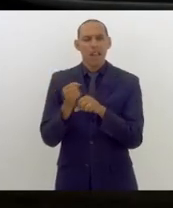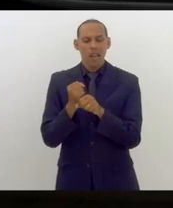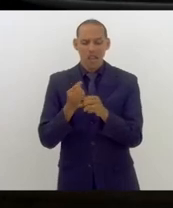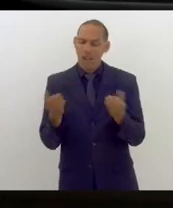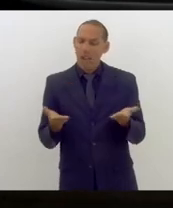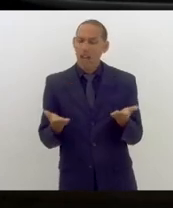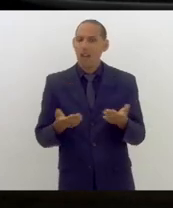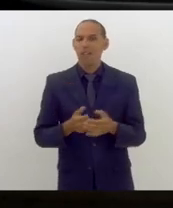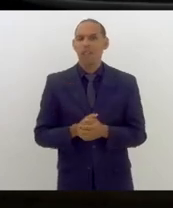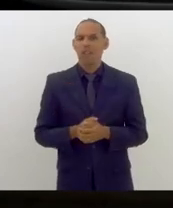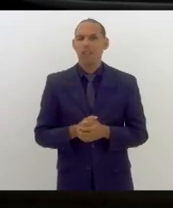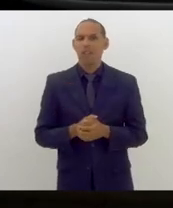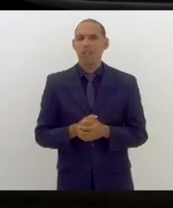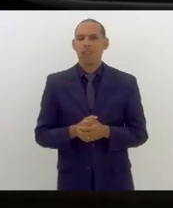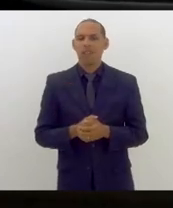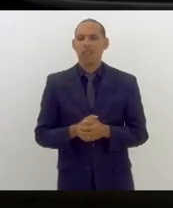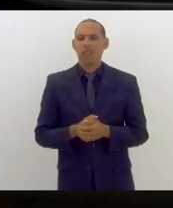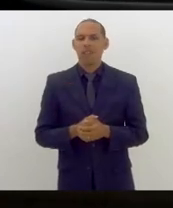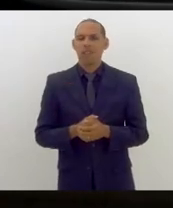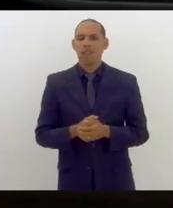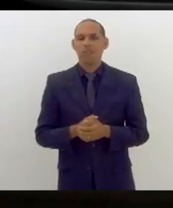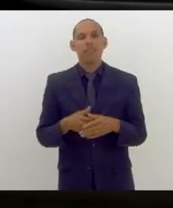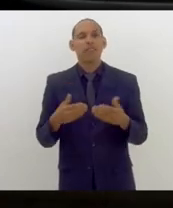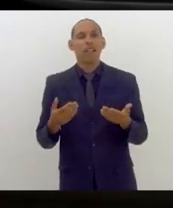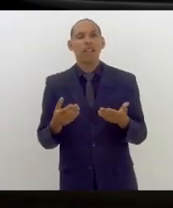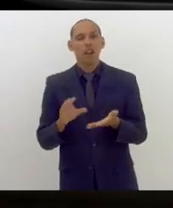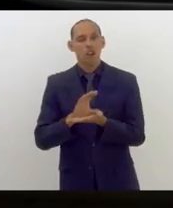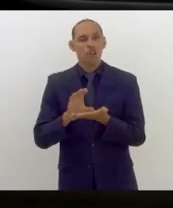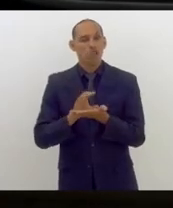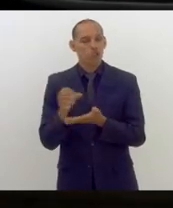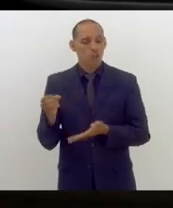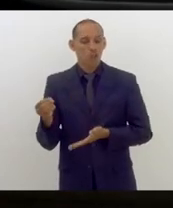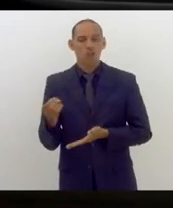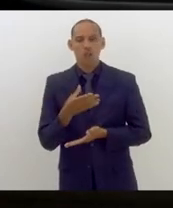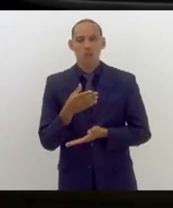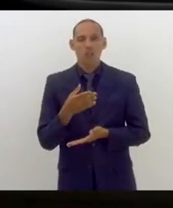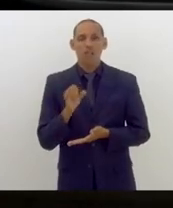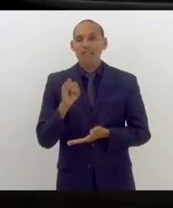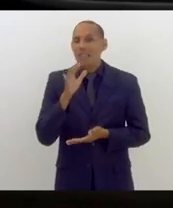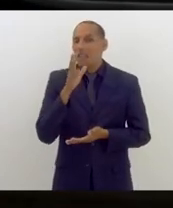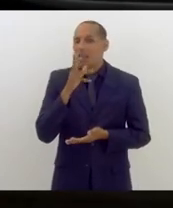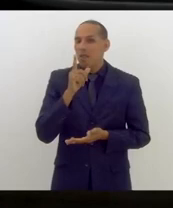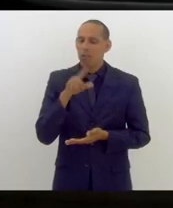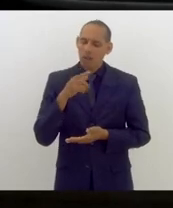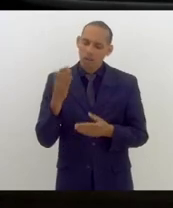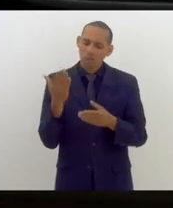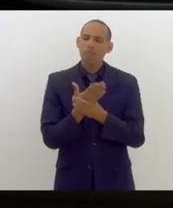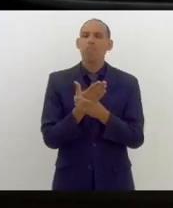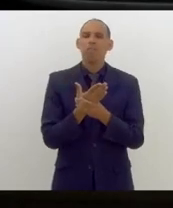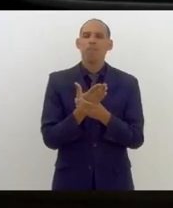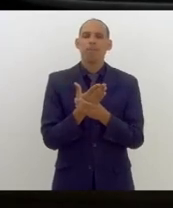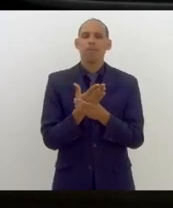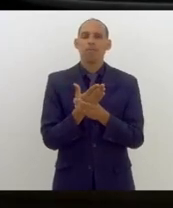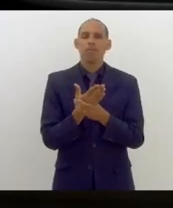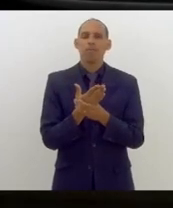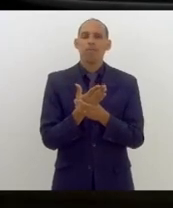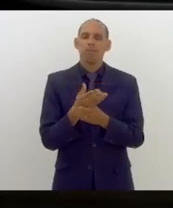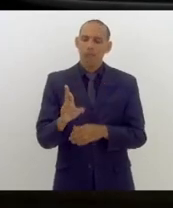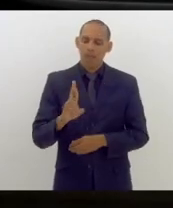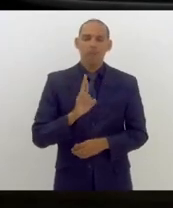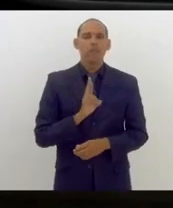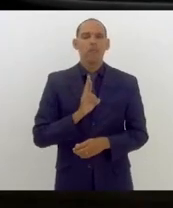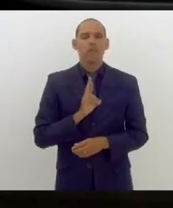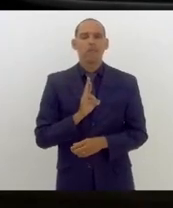ano sobre de forma o novo conselho se eu demorar a gente impedirá uma ação mover uma resposta